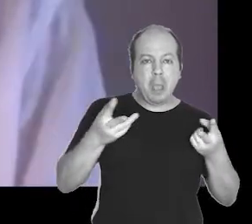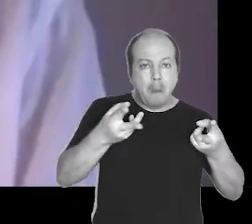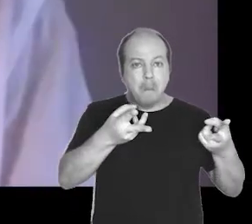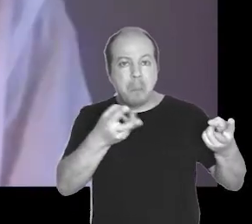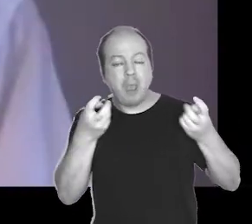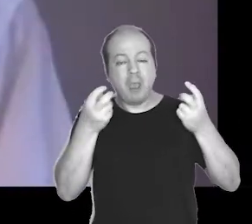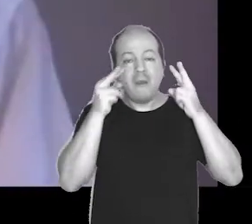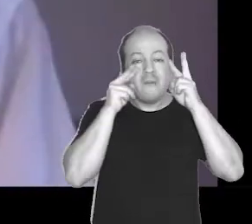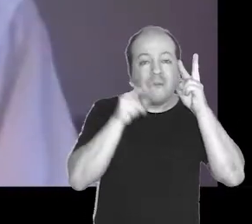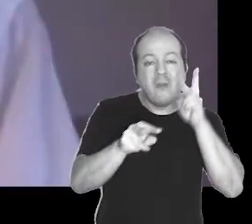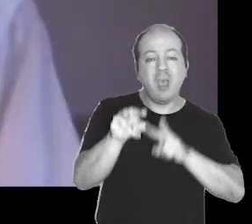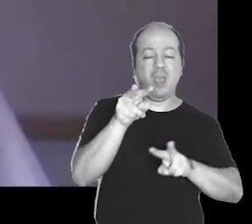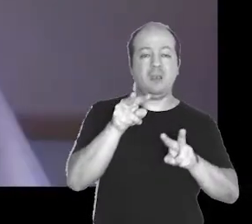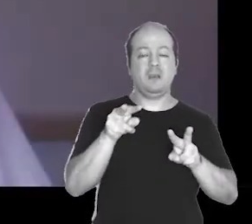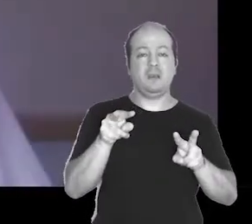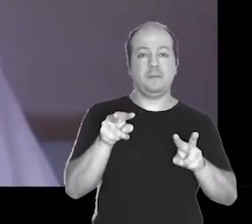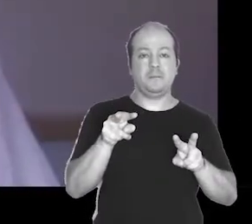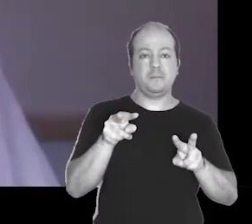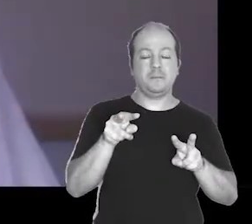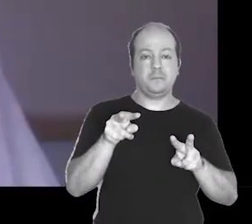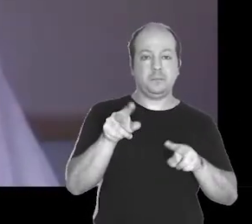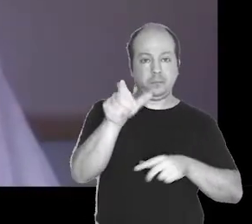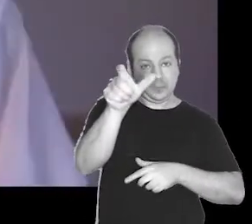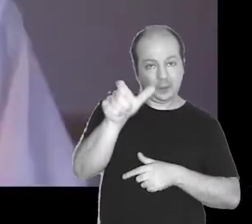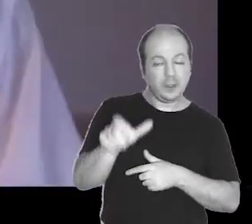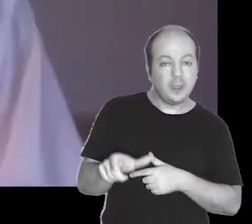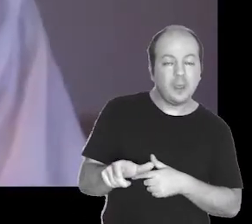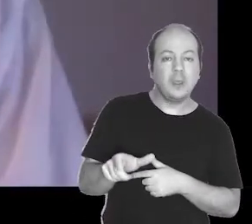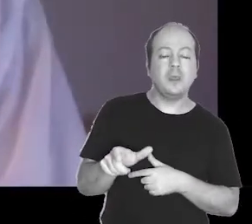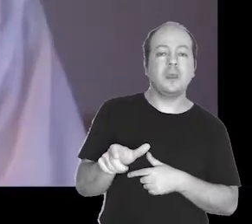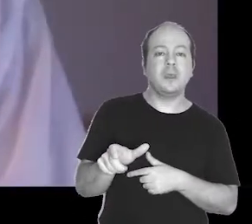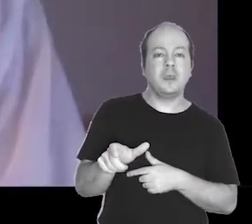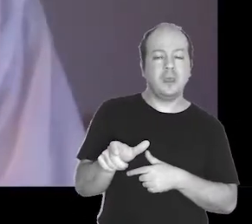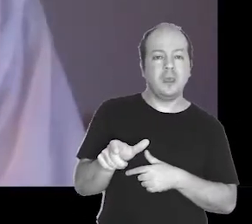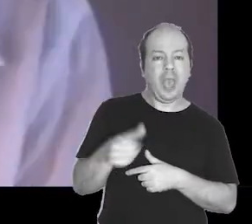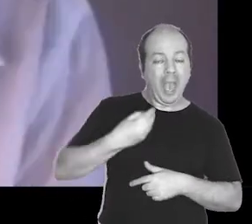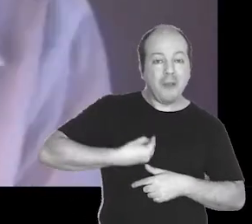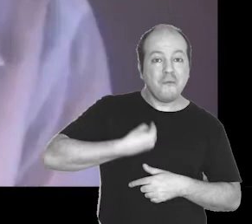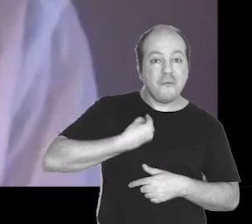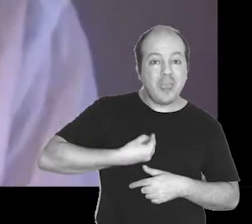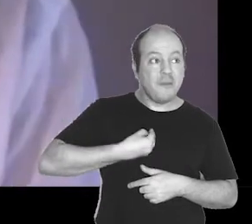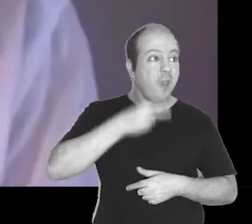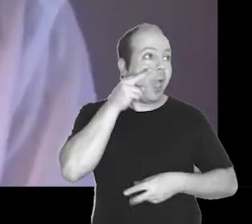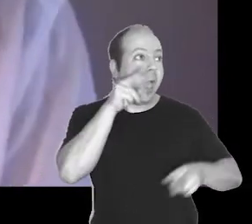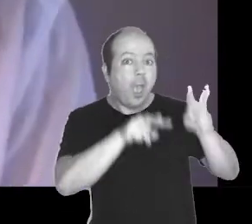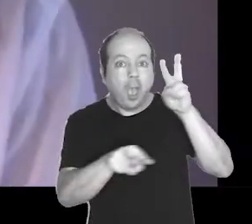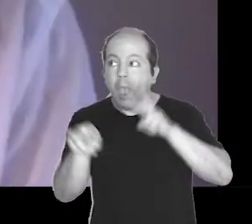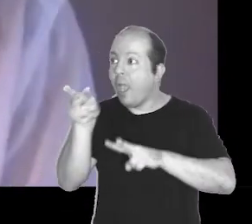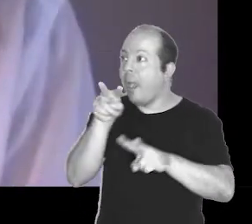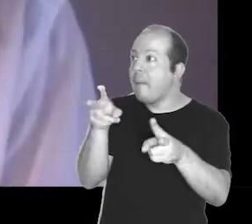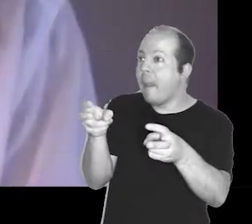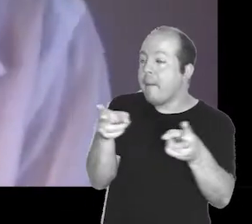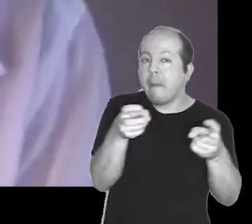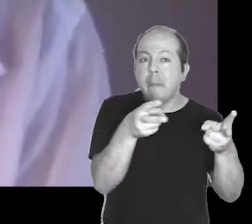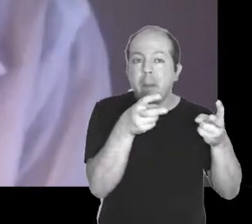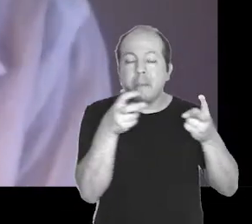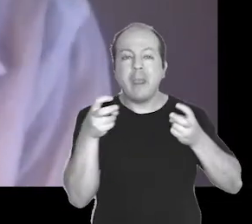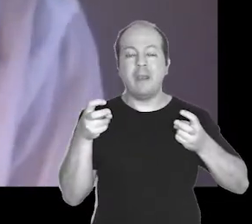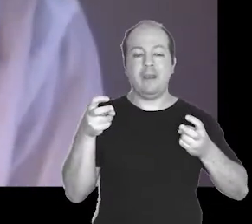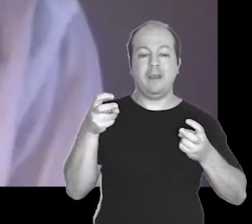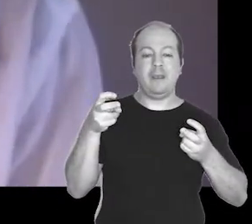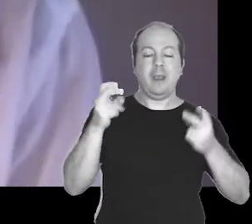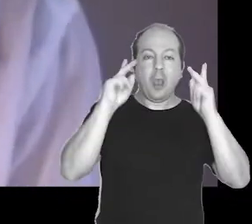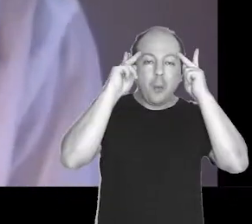enxergá-lo. E o homem vive para enxergar o